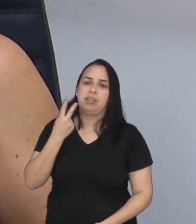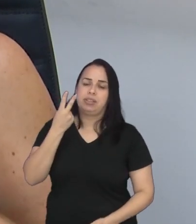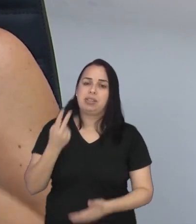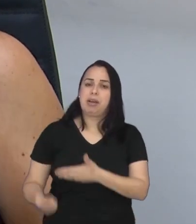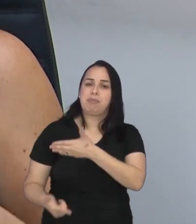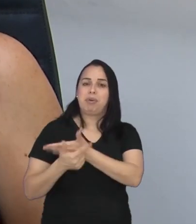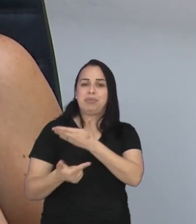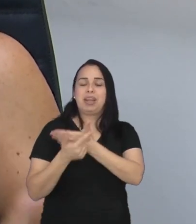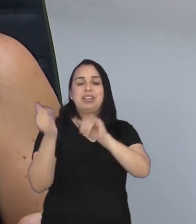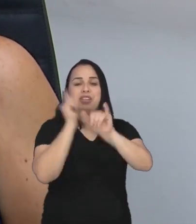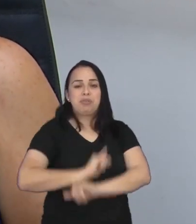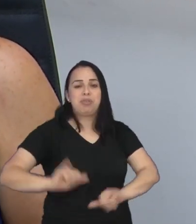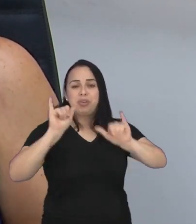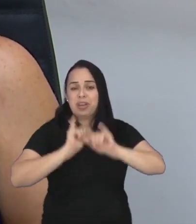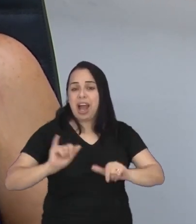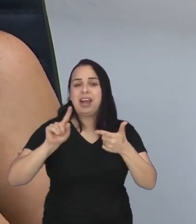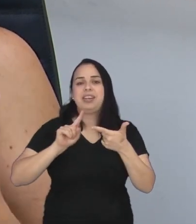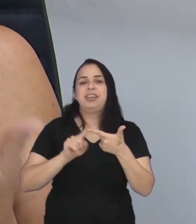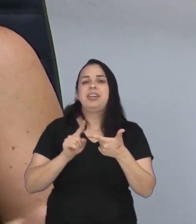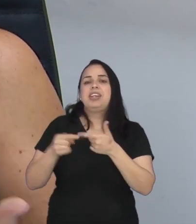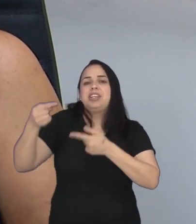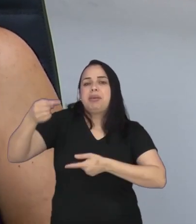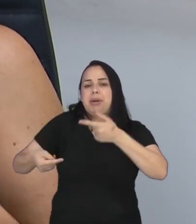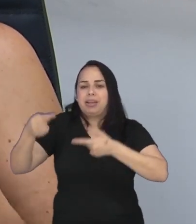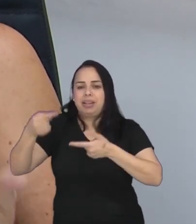teve campanhas da fraternidade que tocou no assunto